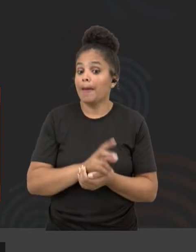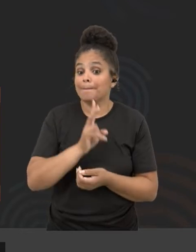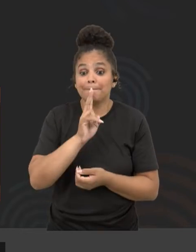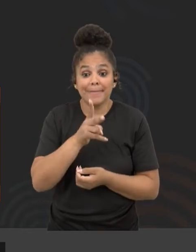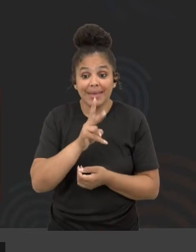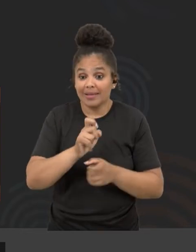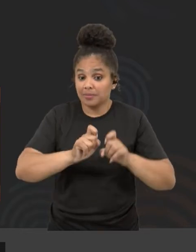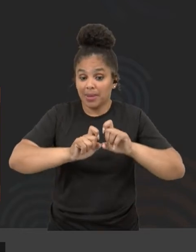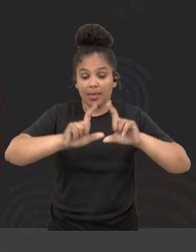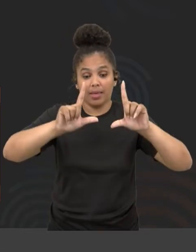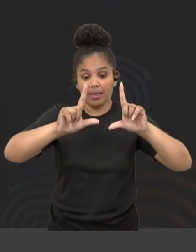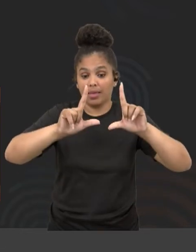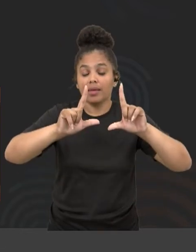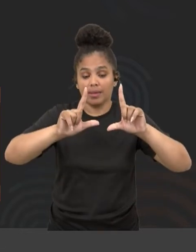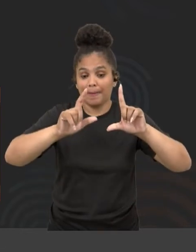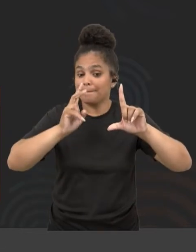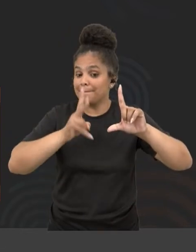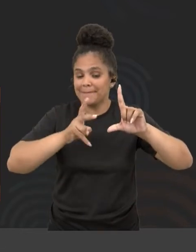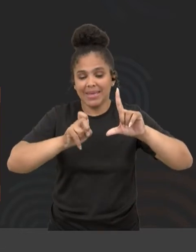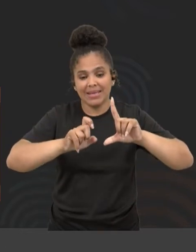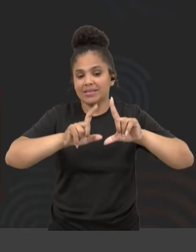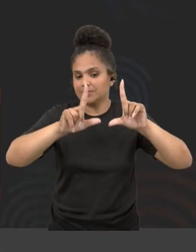tela com